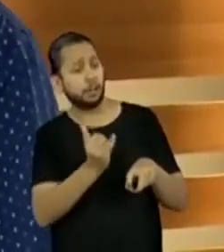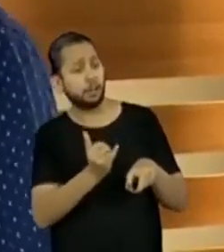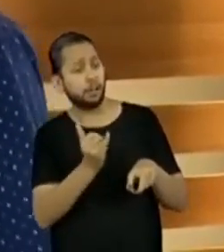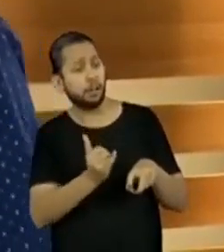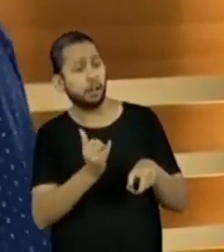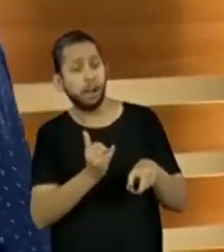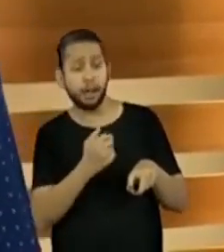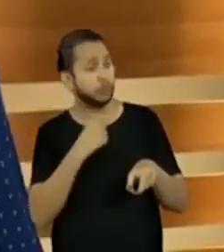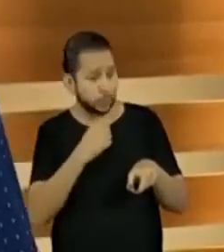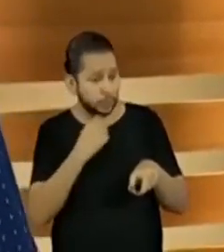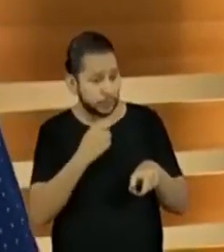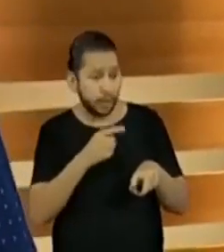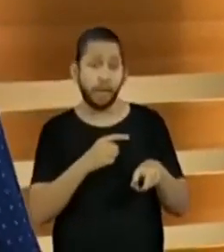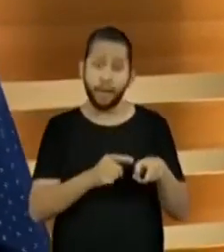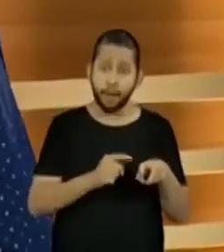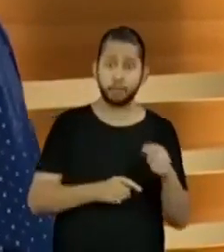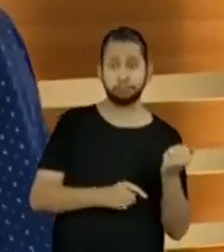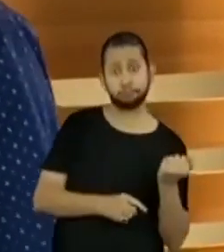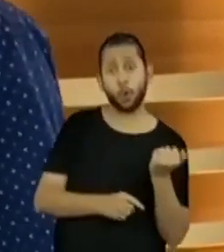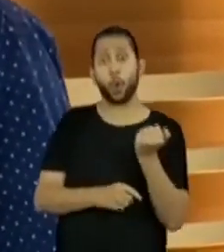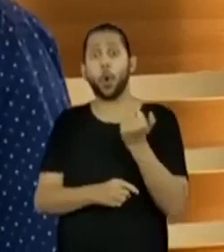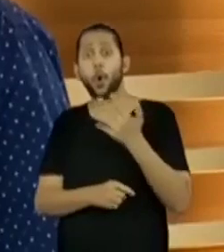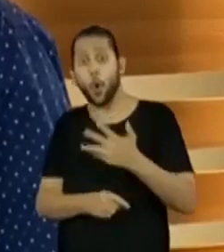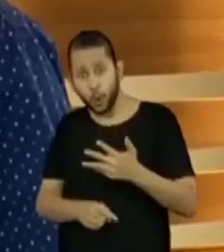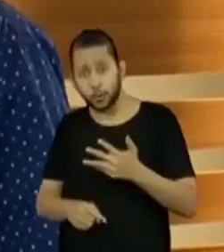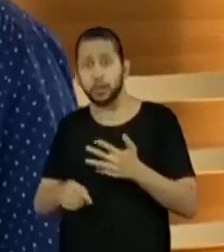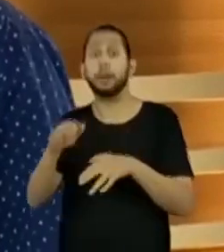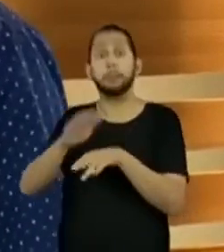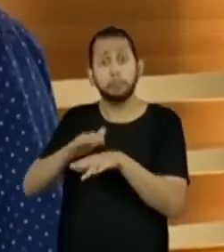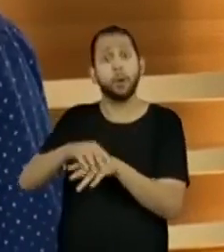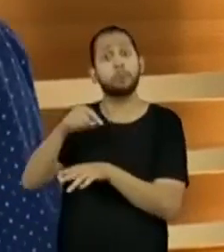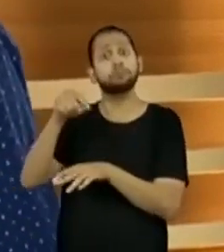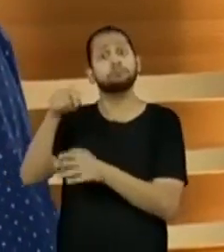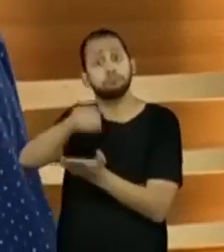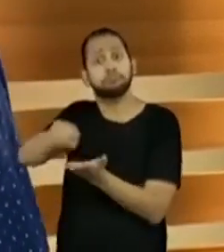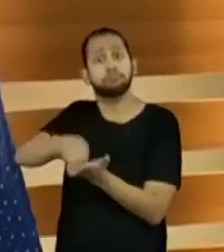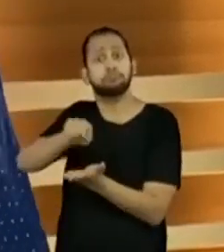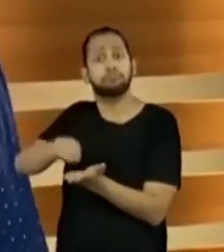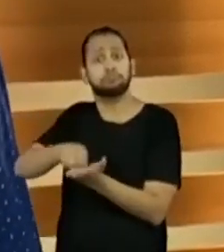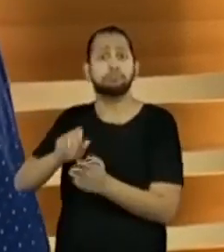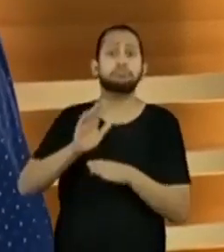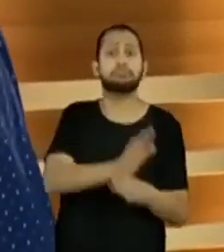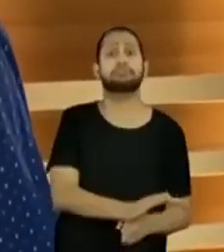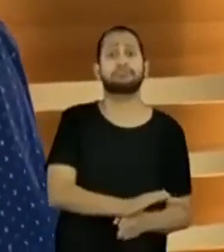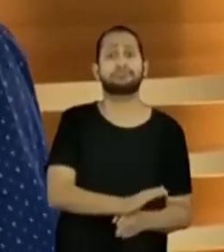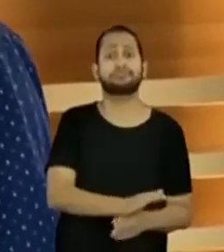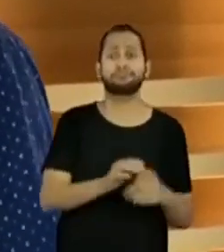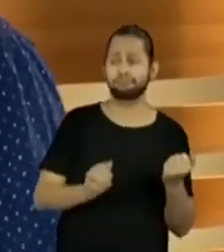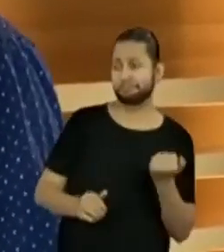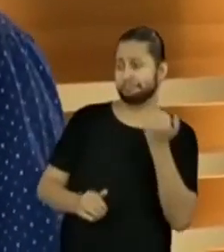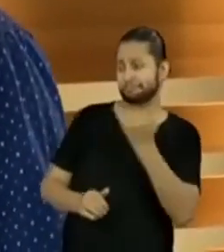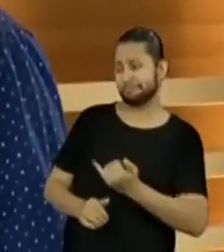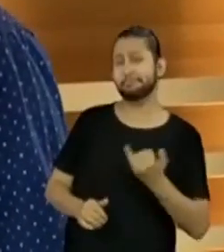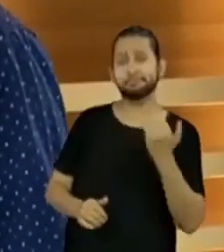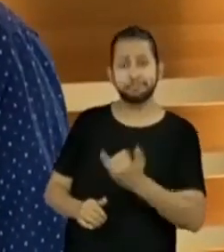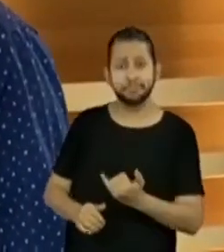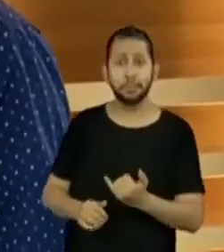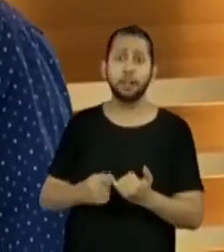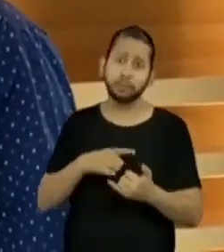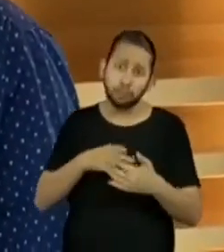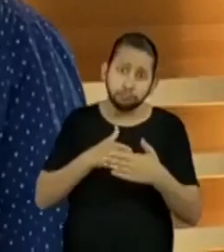E permita que ela acompanhe e veja você escrevendo. Dessa forma, você estará ajudando a superar